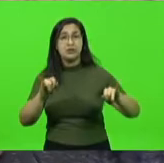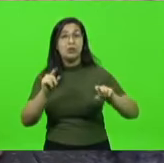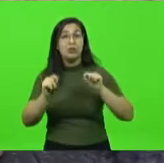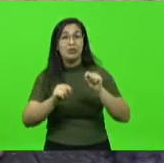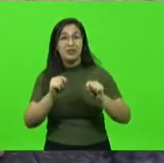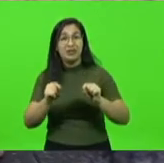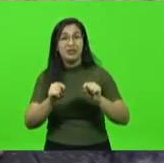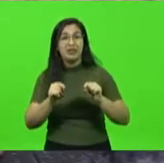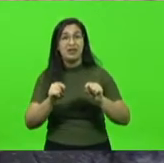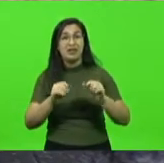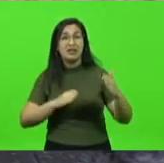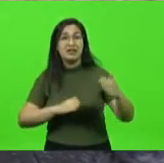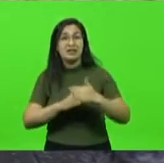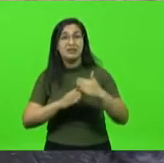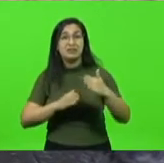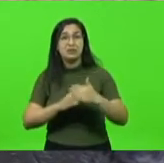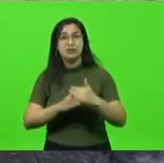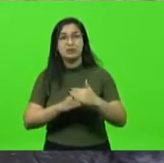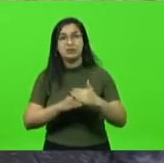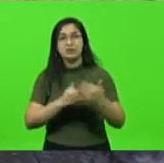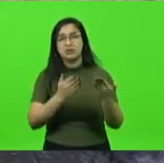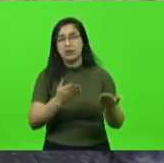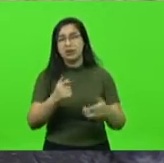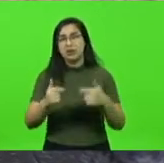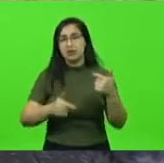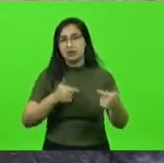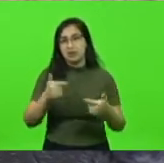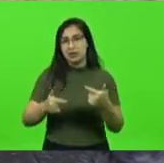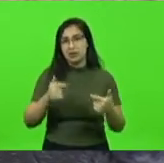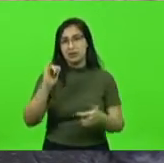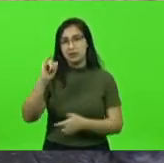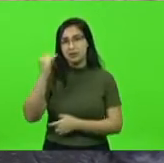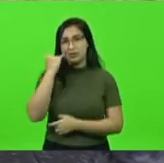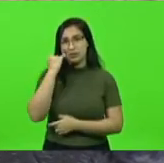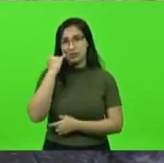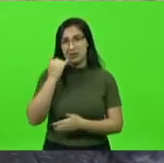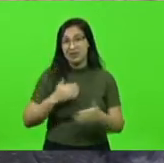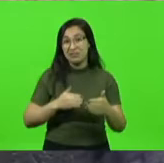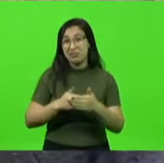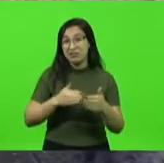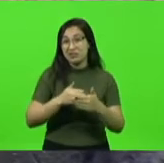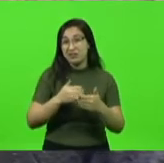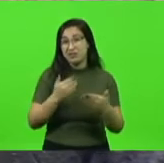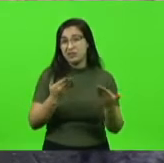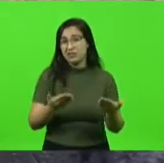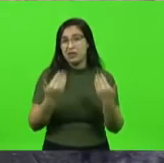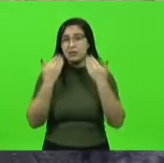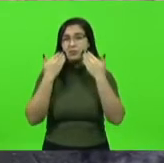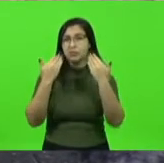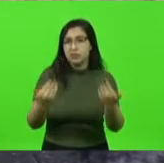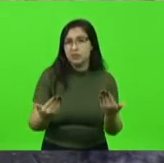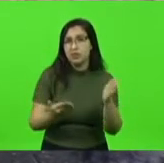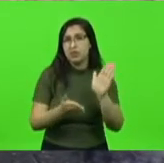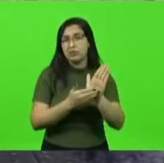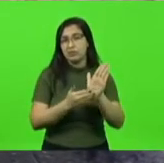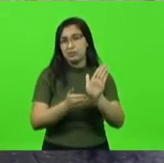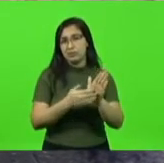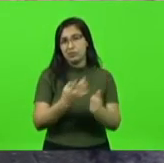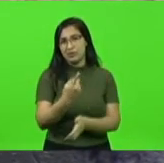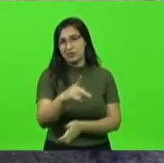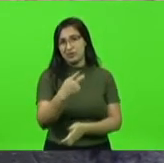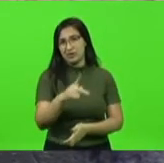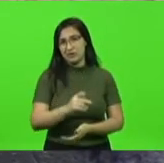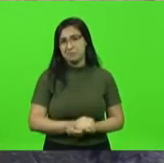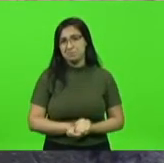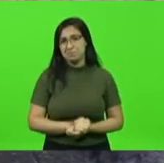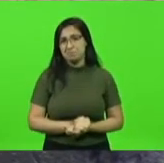o direito de trabalho do deputado Gessé Lopes. Nós estamos cerceando o direito dele trabalhar e apresentar a proposta dele. Simplesmente nós